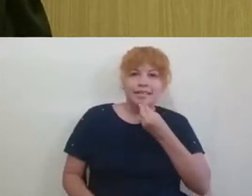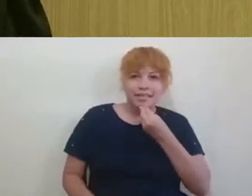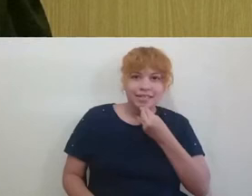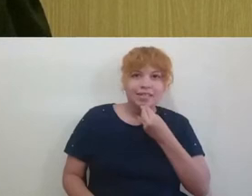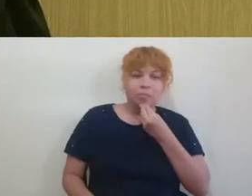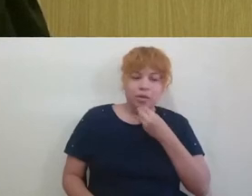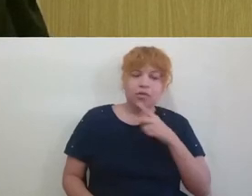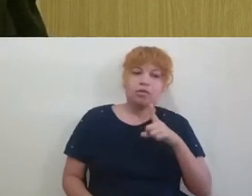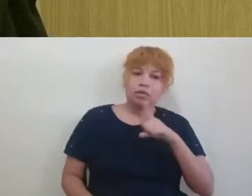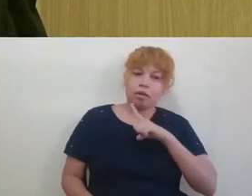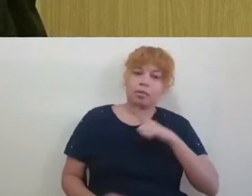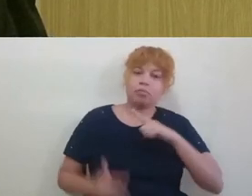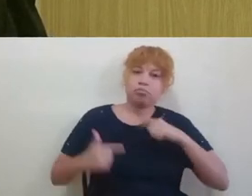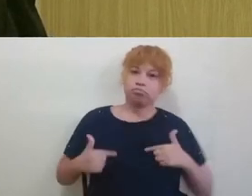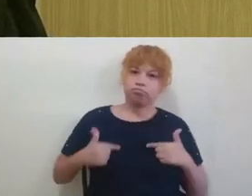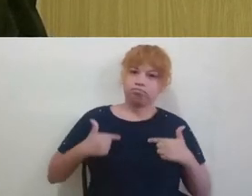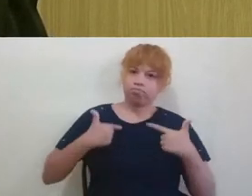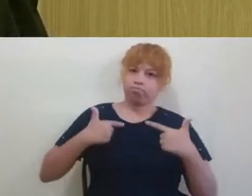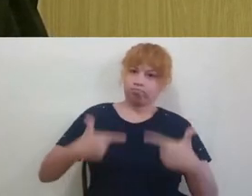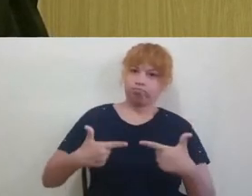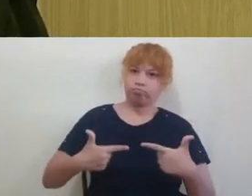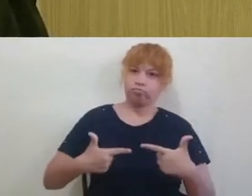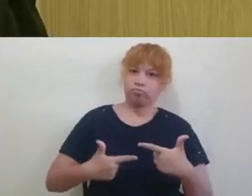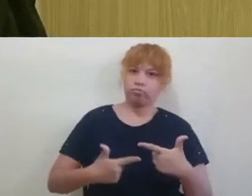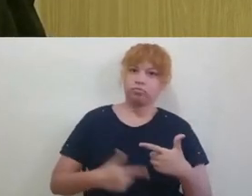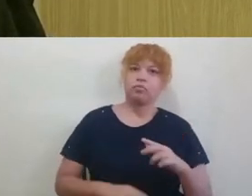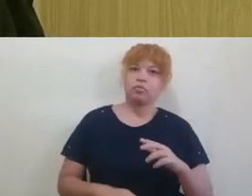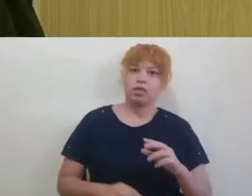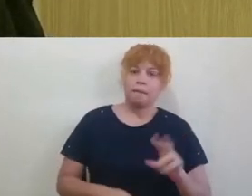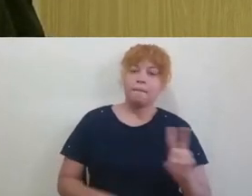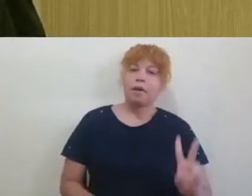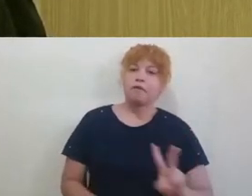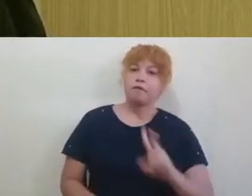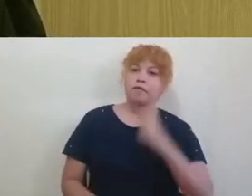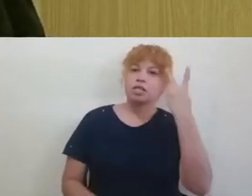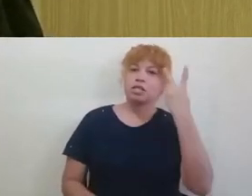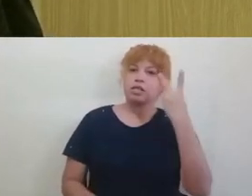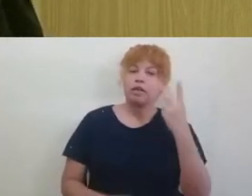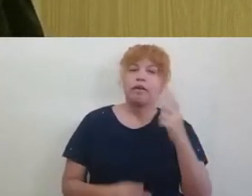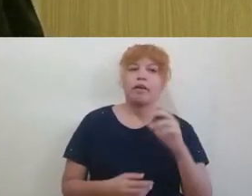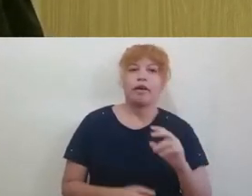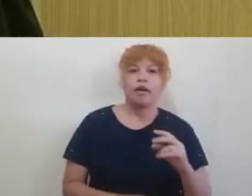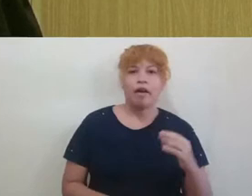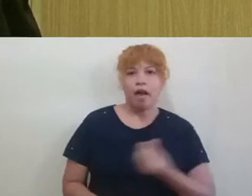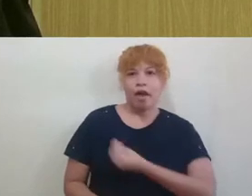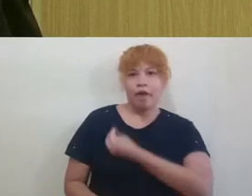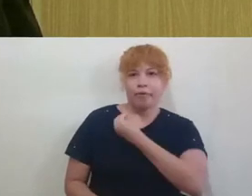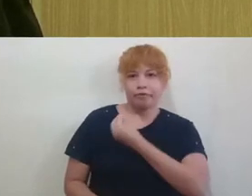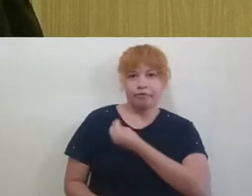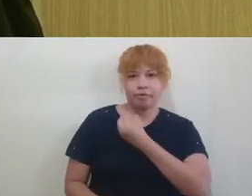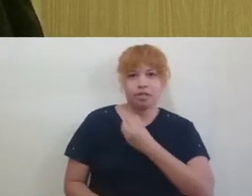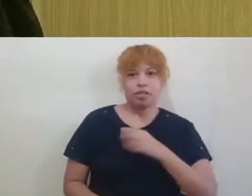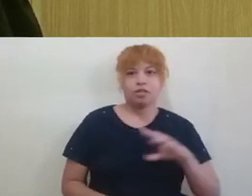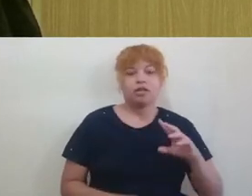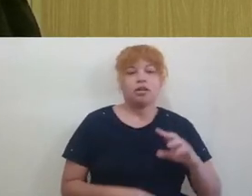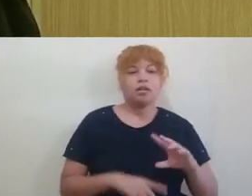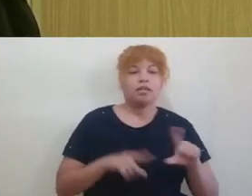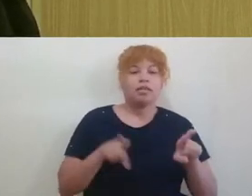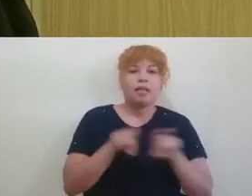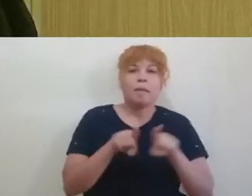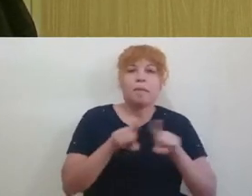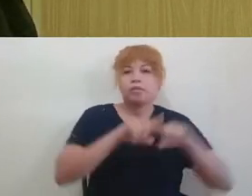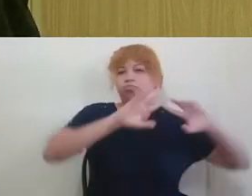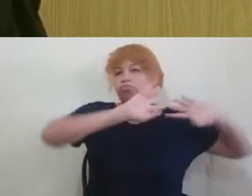nós. Espero que cada um de vocês possa levar com orgulho esse nome, o UFRPE, no